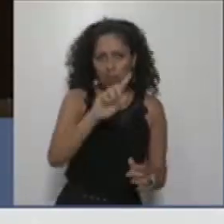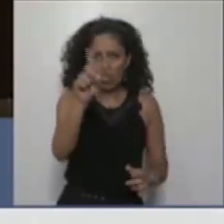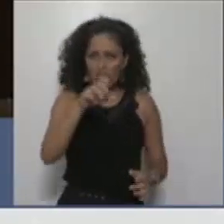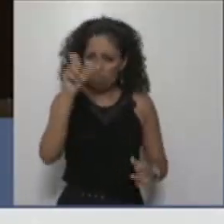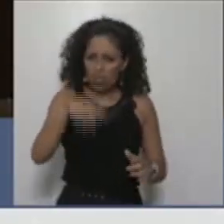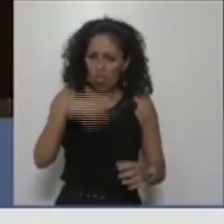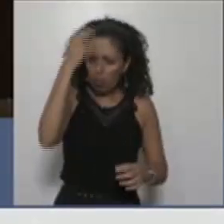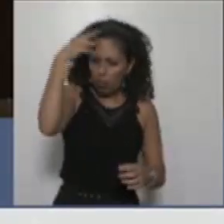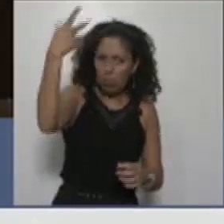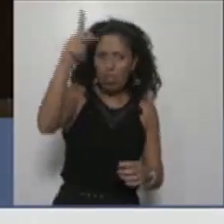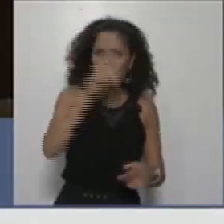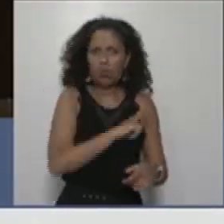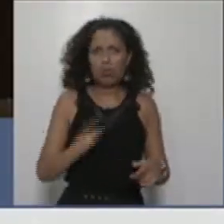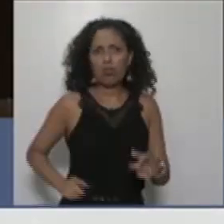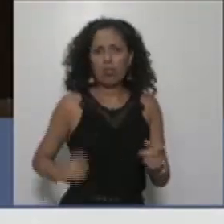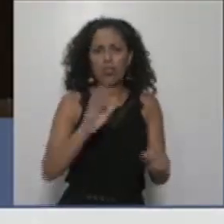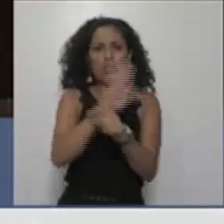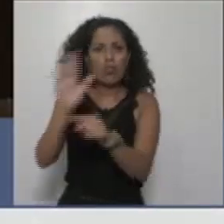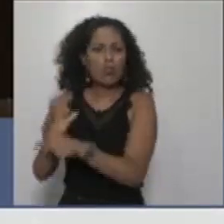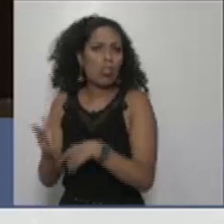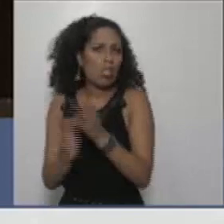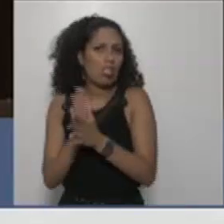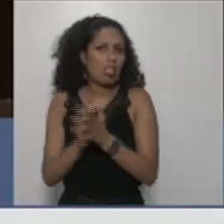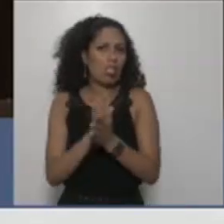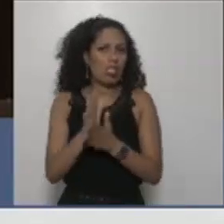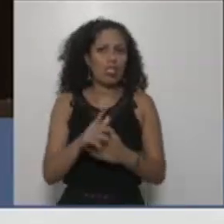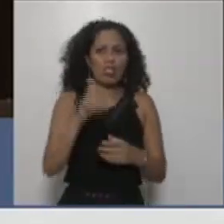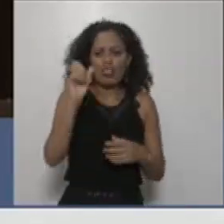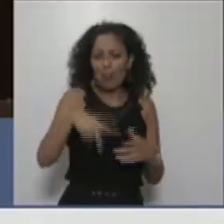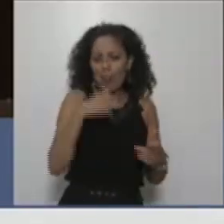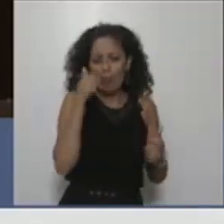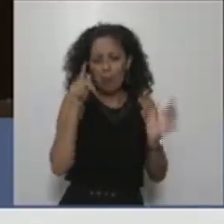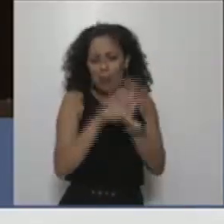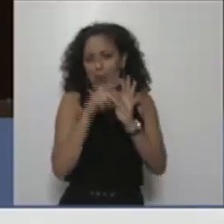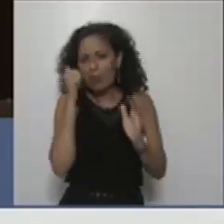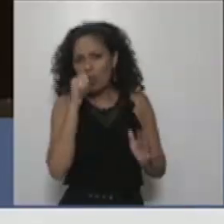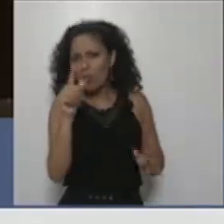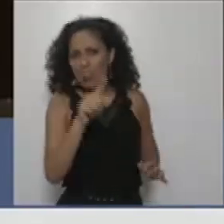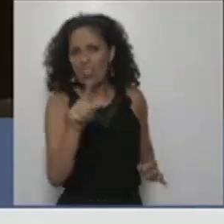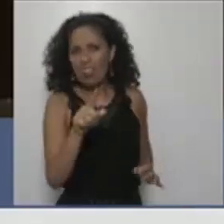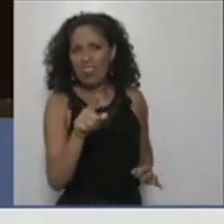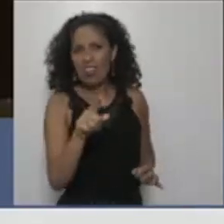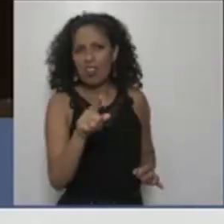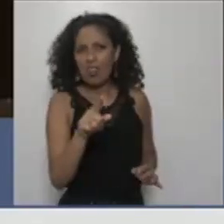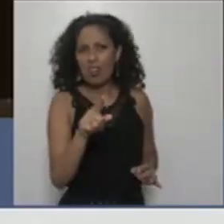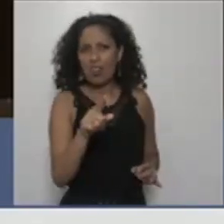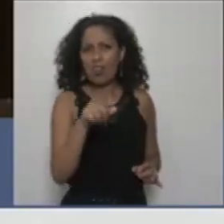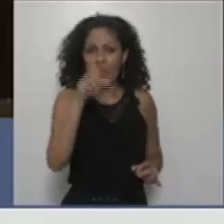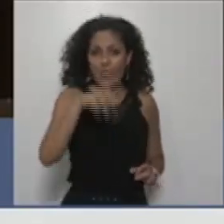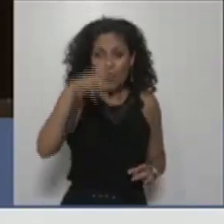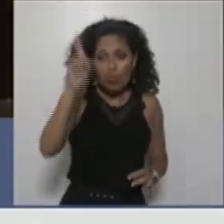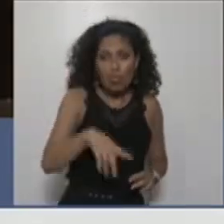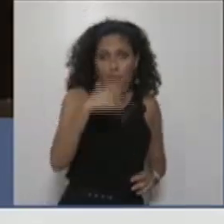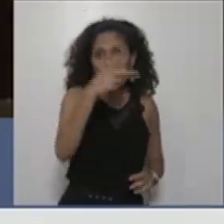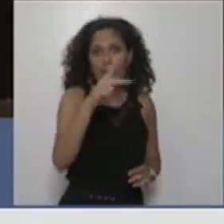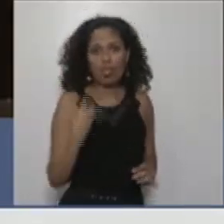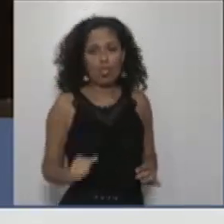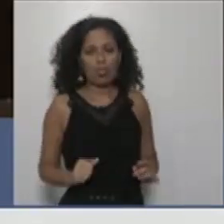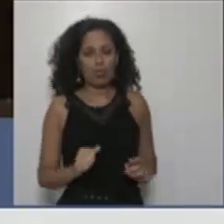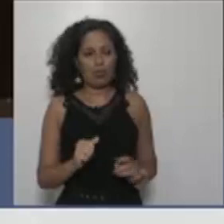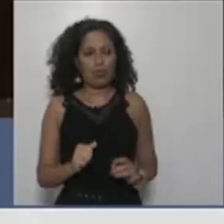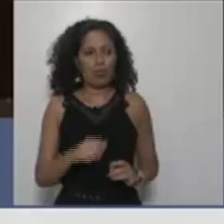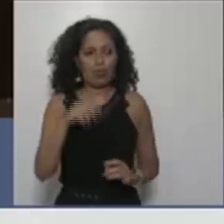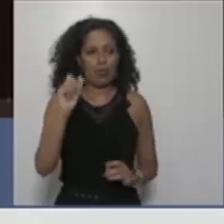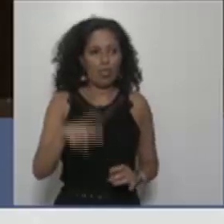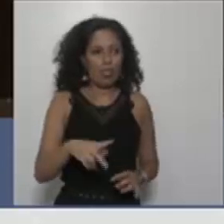transporte deficitário. Isso não é uma questão de gênero, é uma questão de mobilidade, de direito à cidade. É